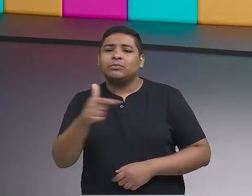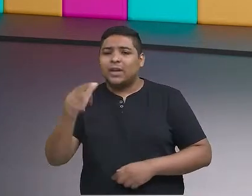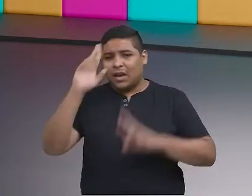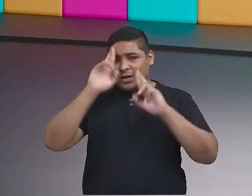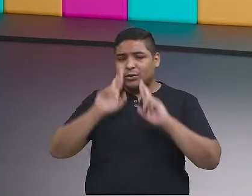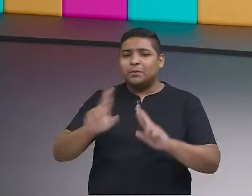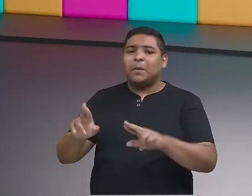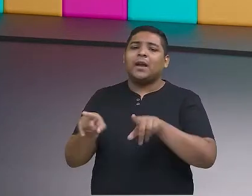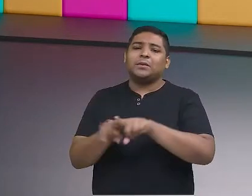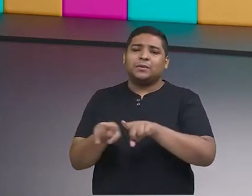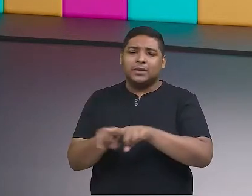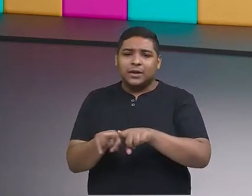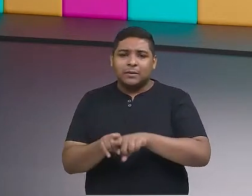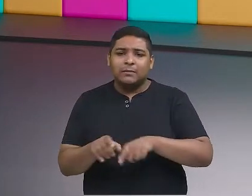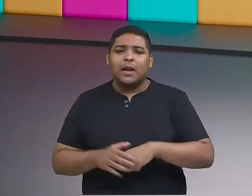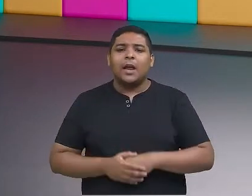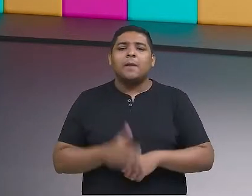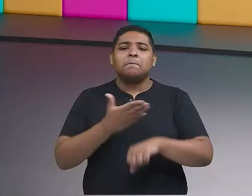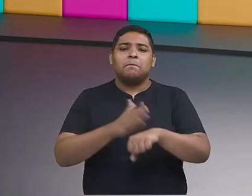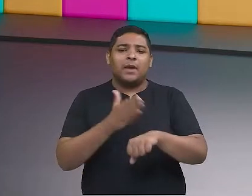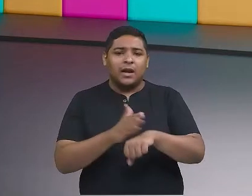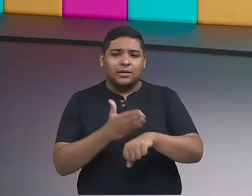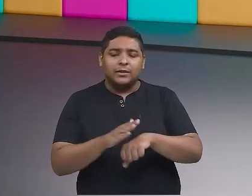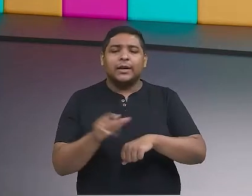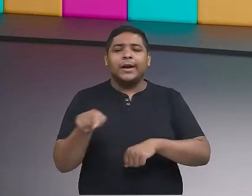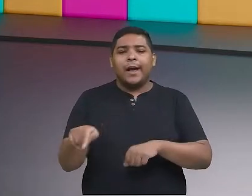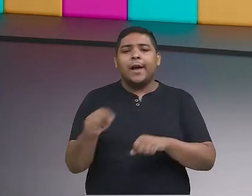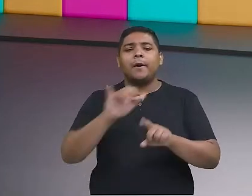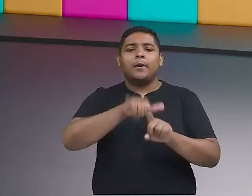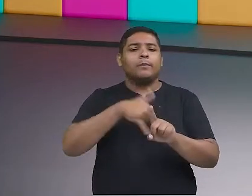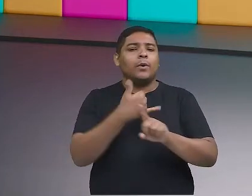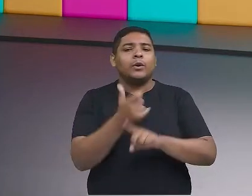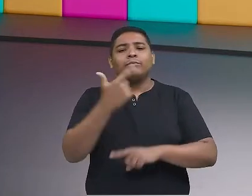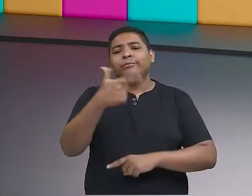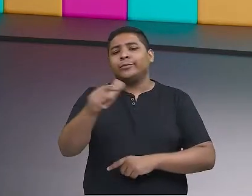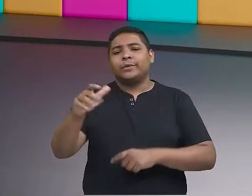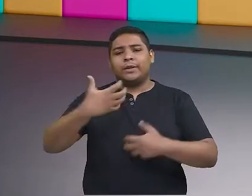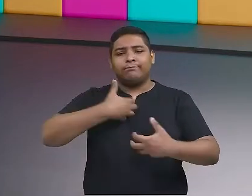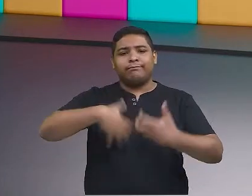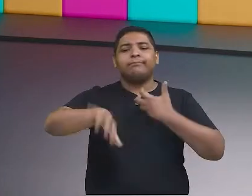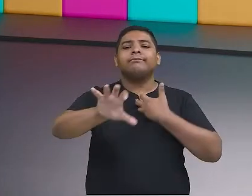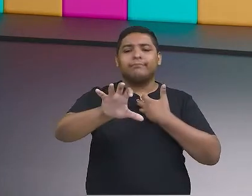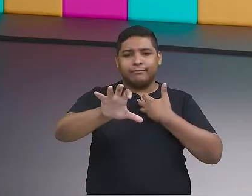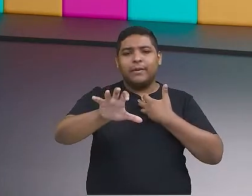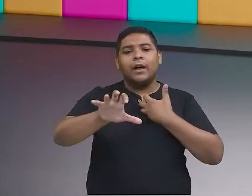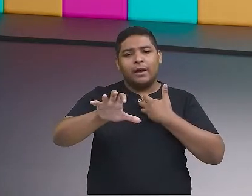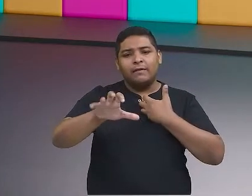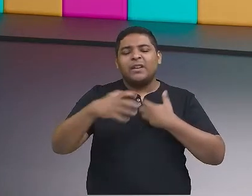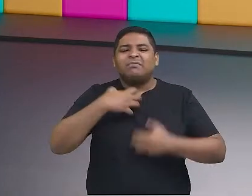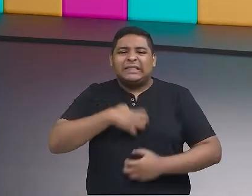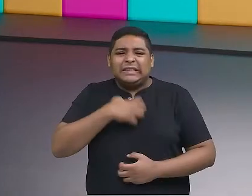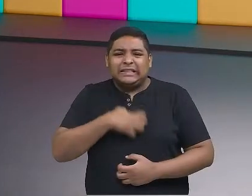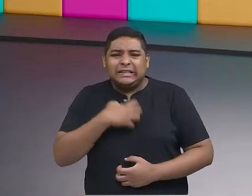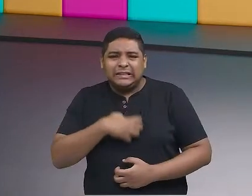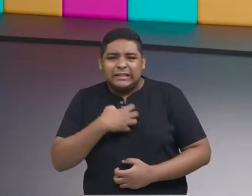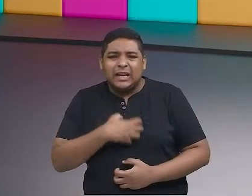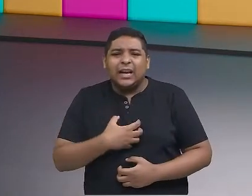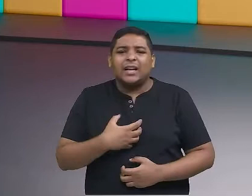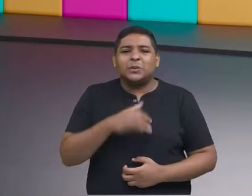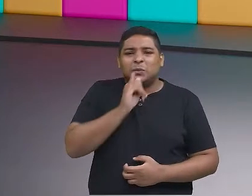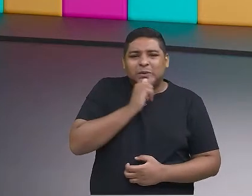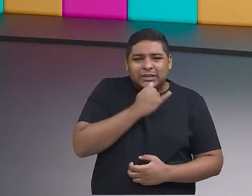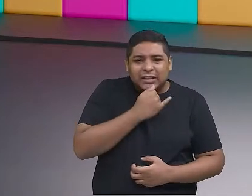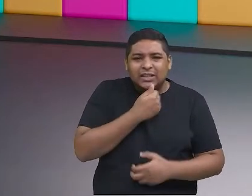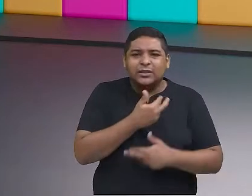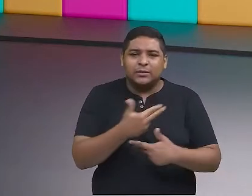respeito. Quem pratica o bullying, a gente já não tem aquela empatia. Já começa a ficar chateado, magoado. Então, são